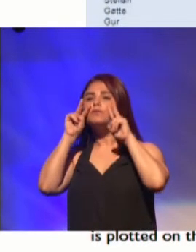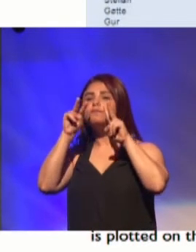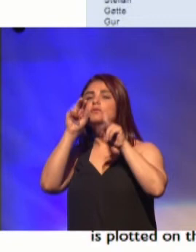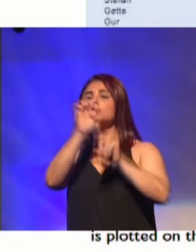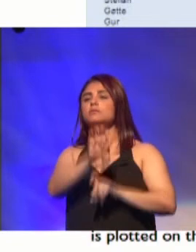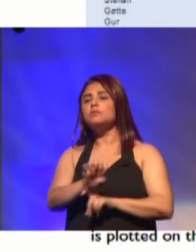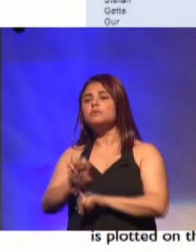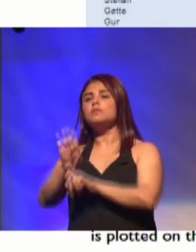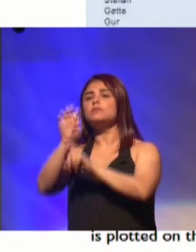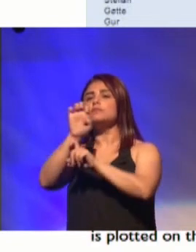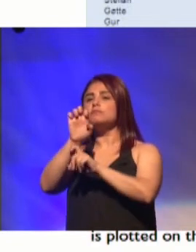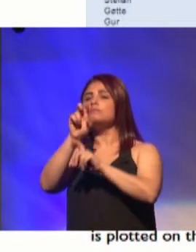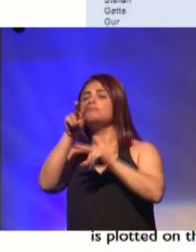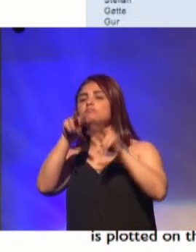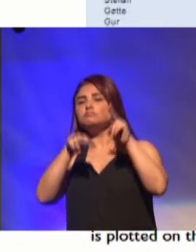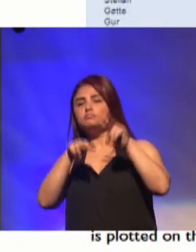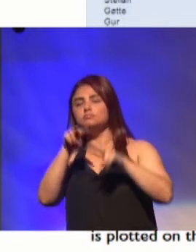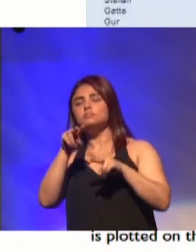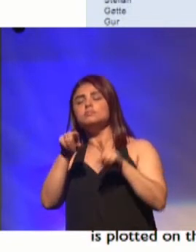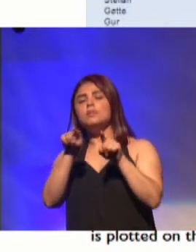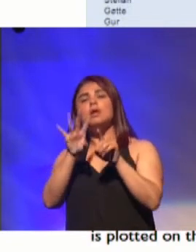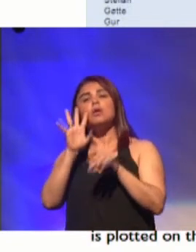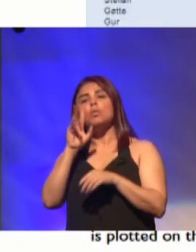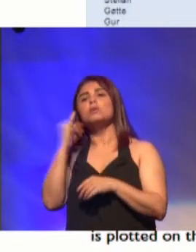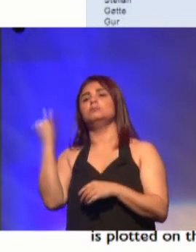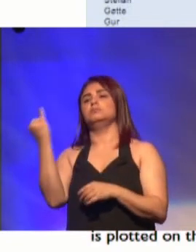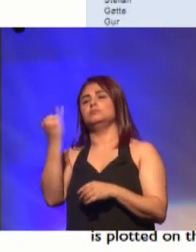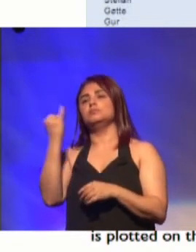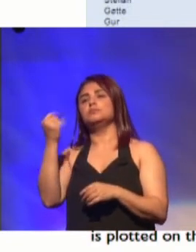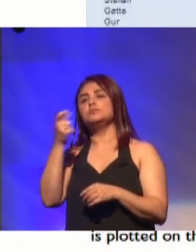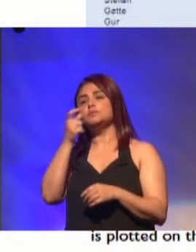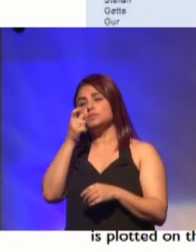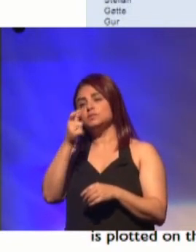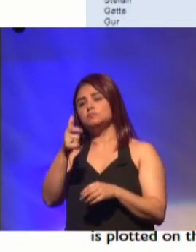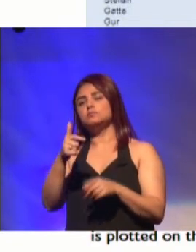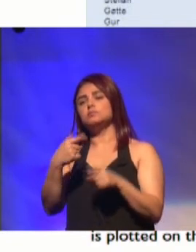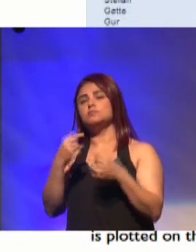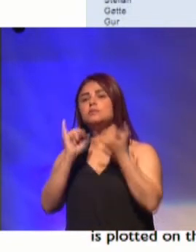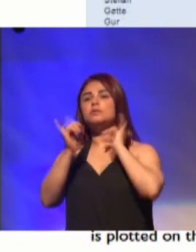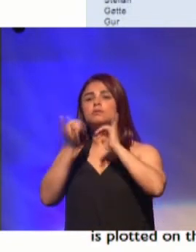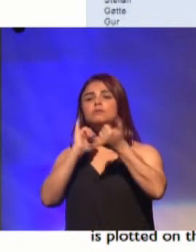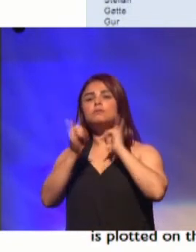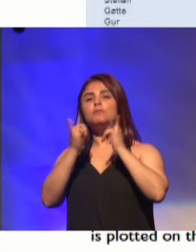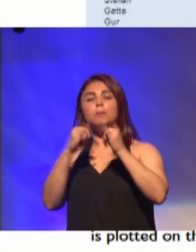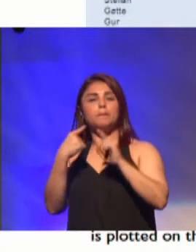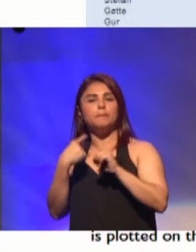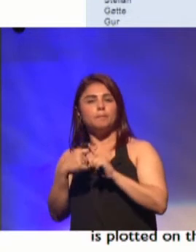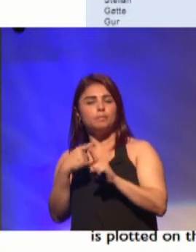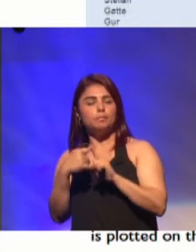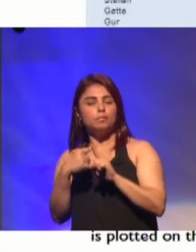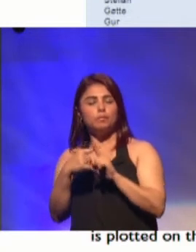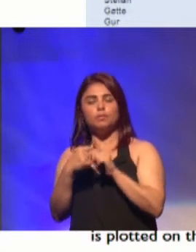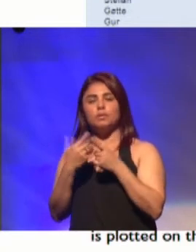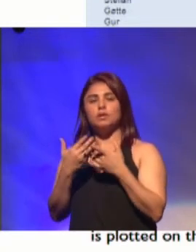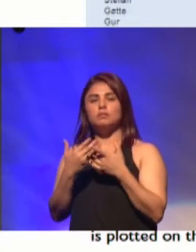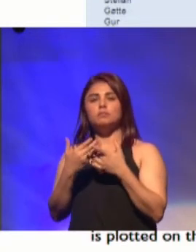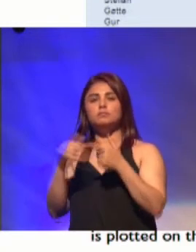E aqui é muito interessante esse dado porque esse